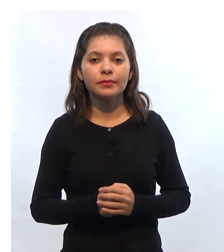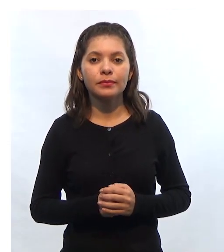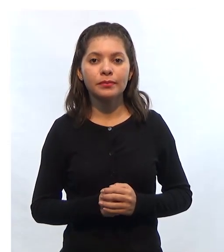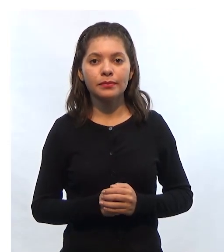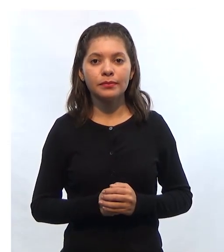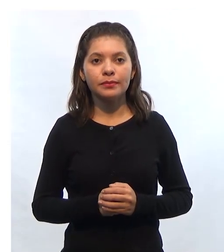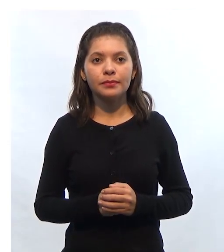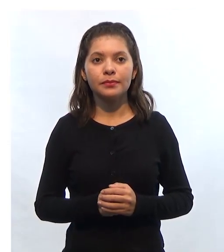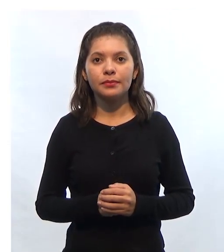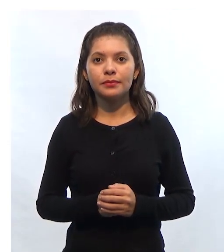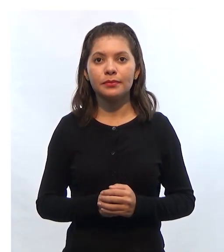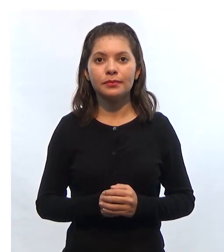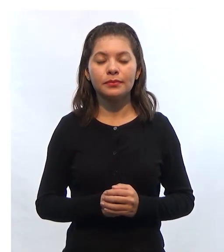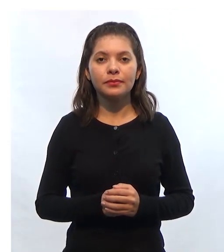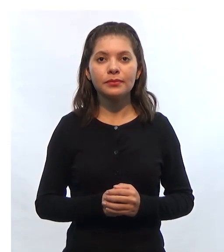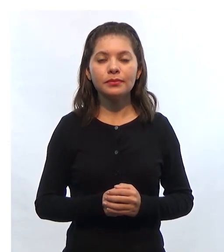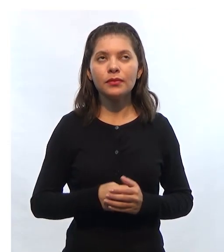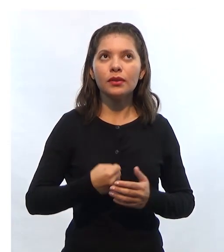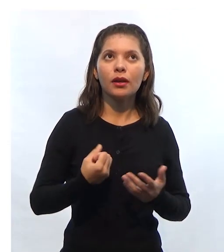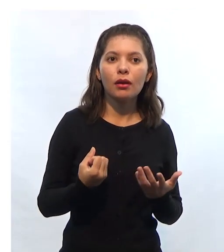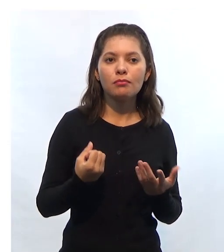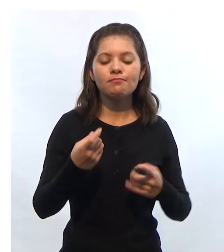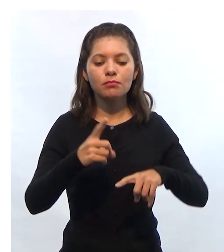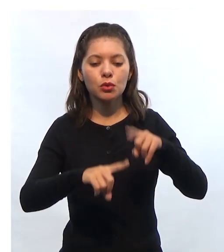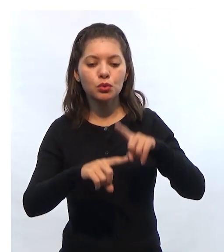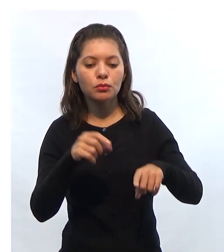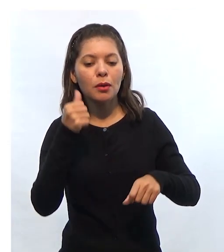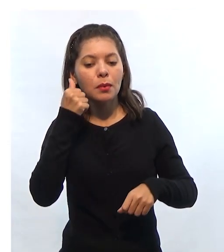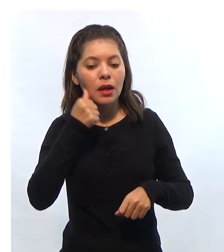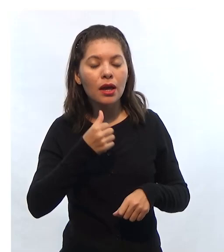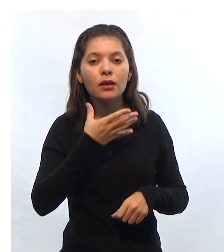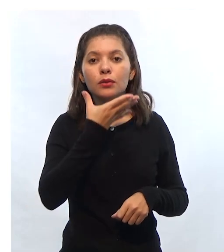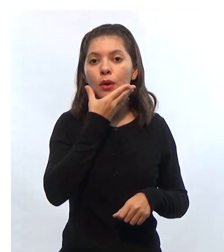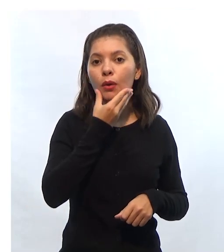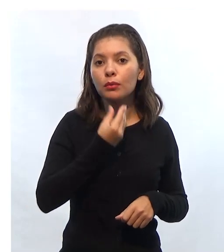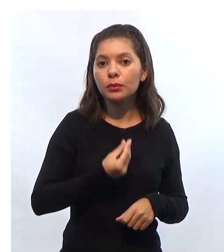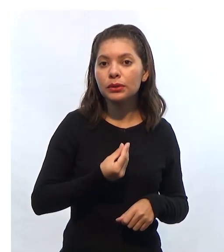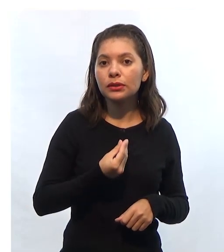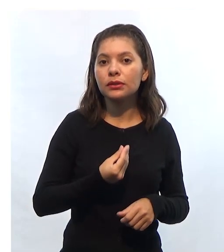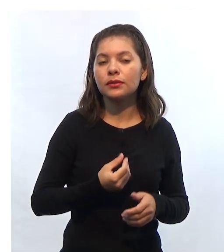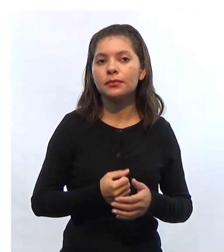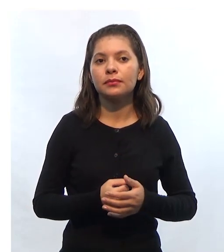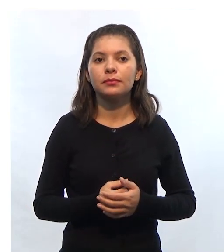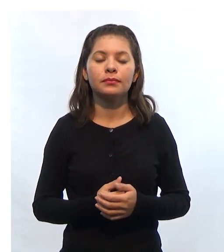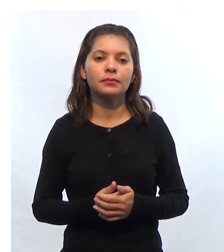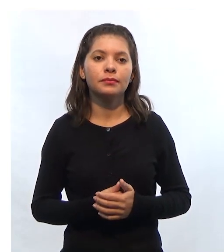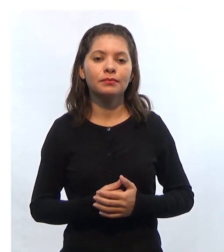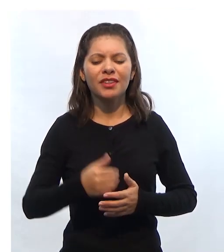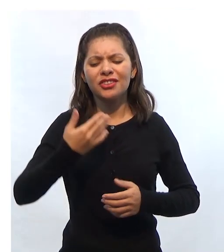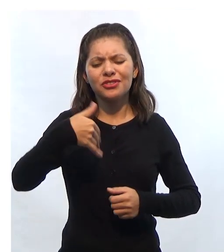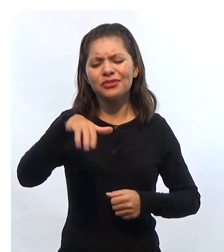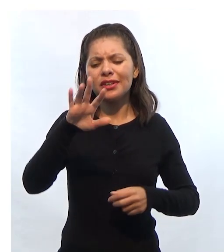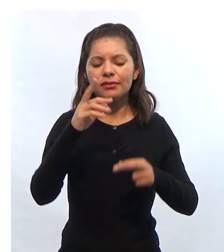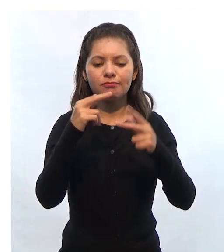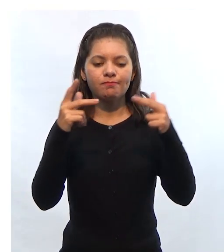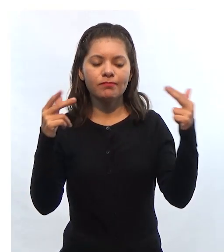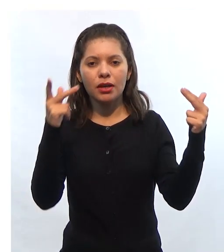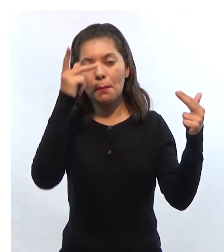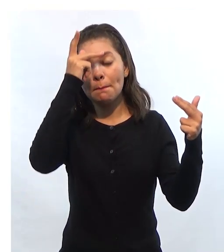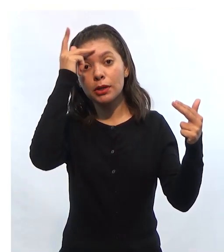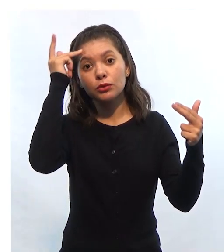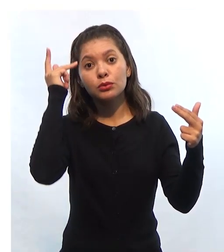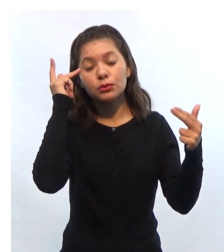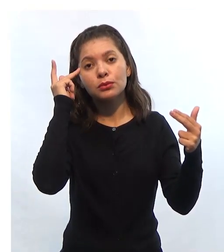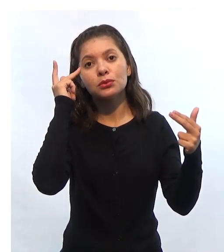idosos, né? Por sexo, então tem produtos para mulheres, homens, para gays, enfim,